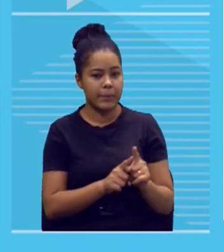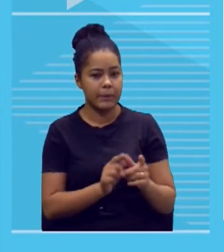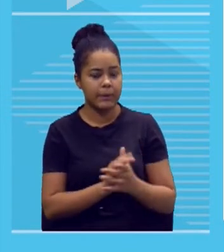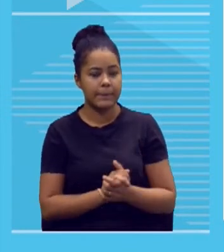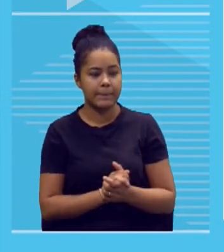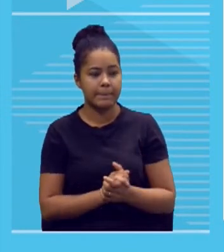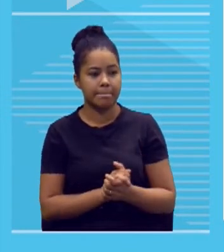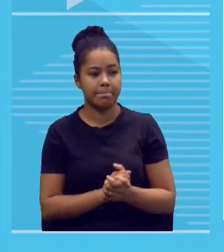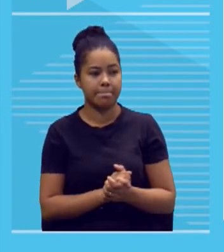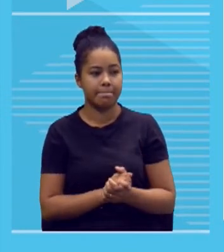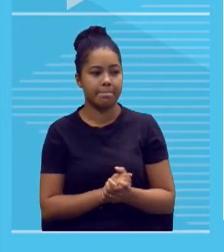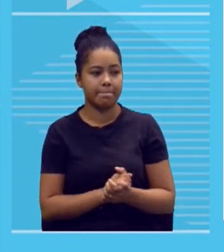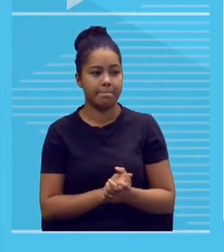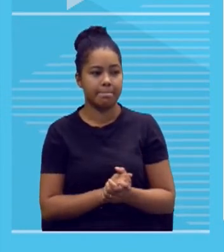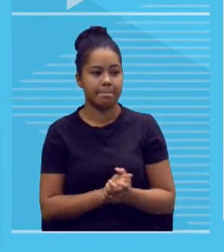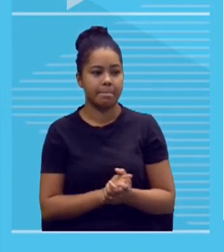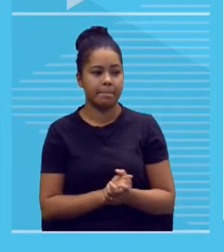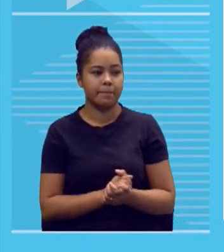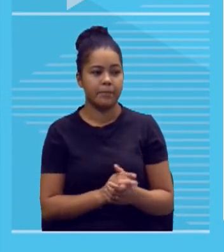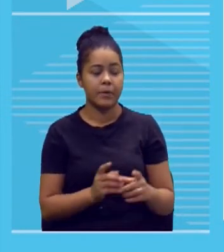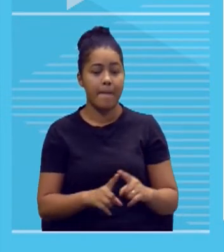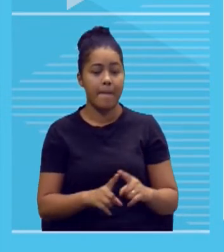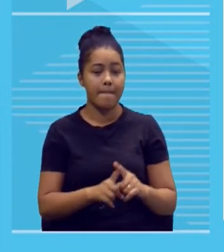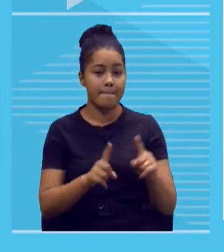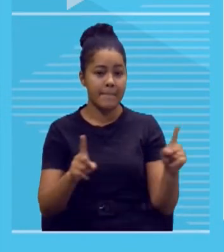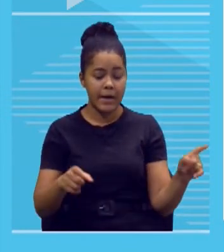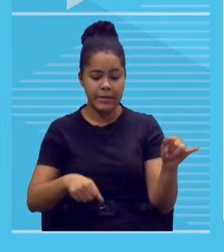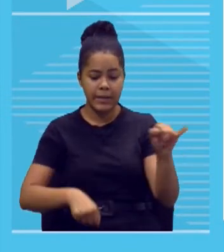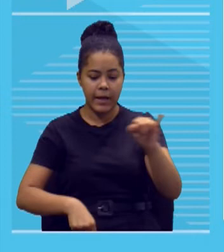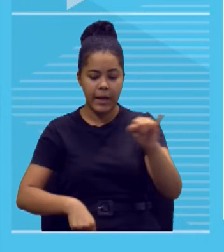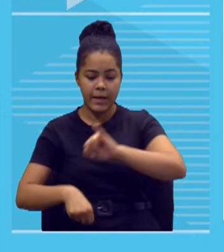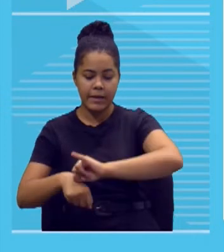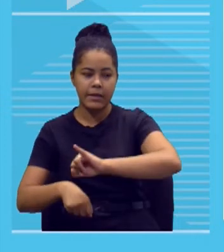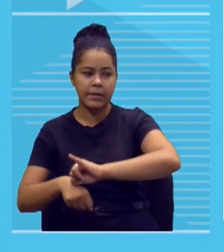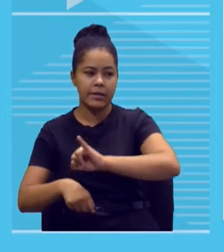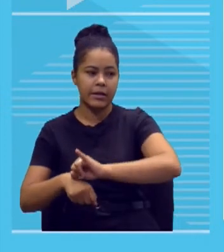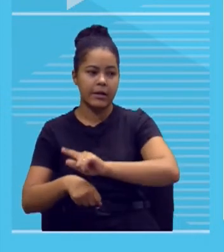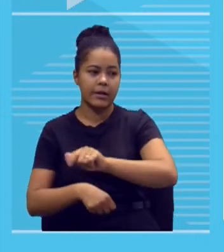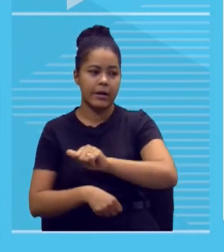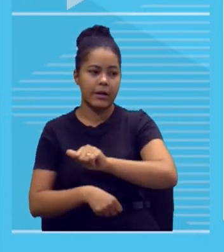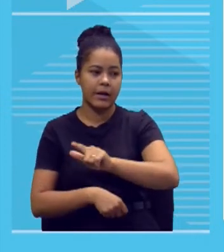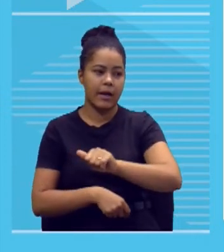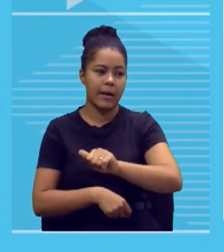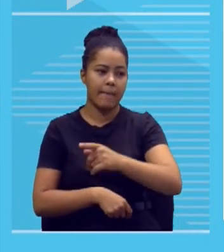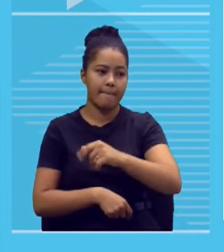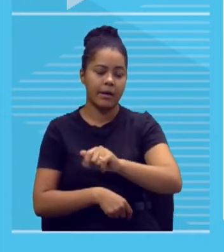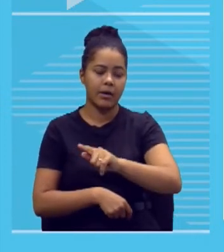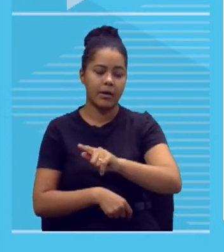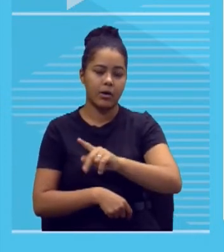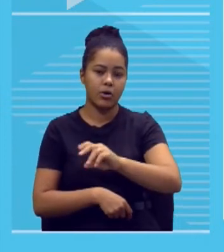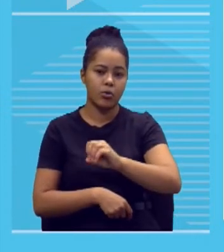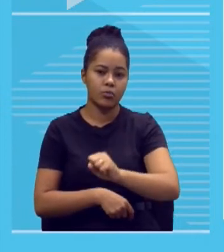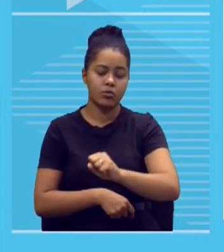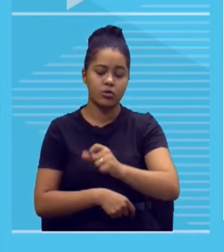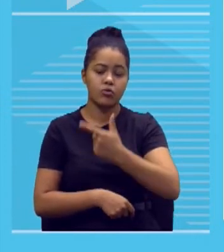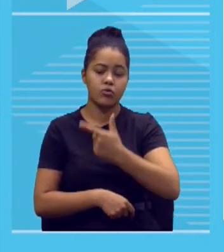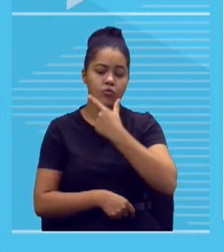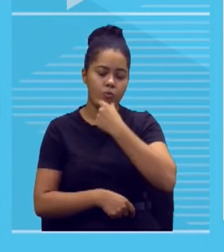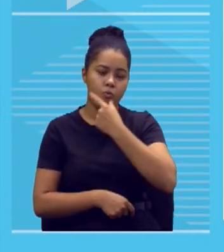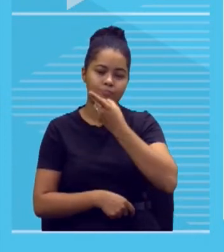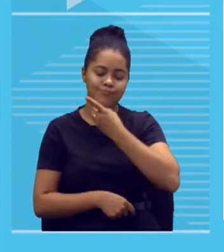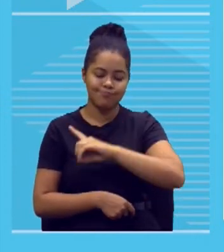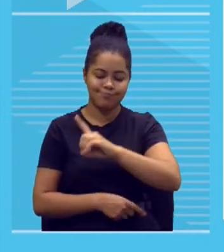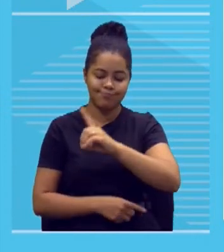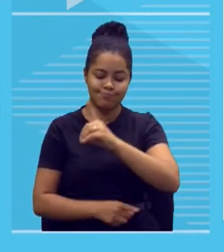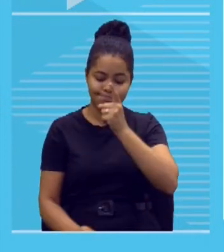é mas foi nas ilhas Galápagos e Darwin teve seu maior deslumbre